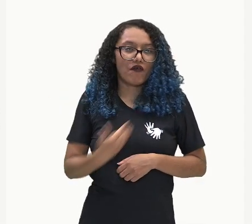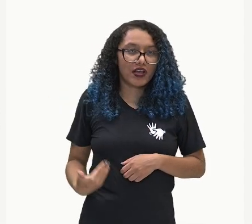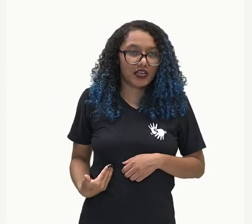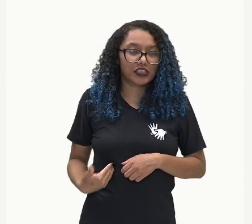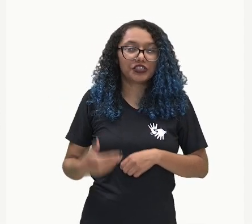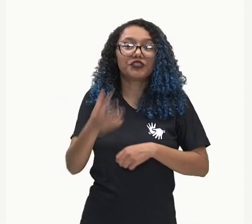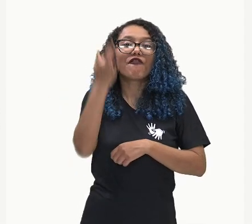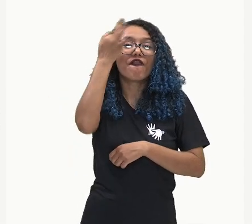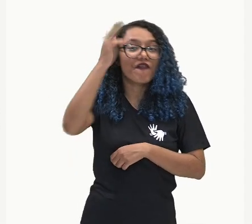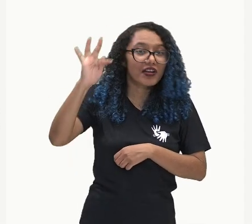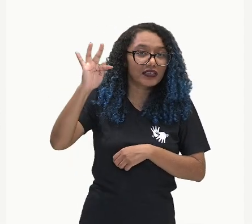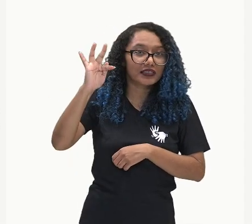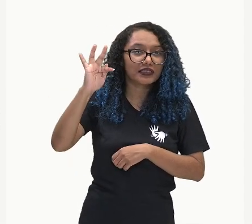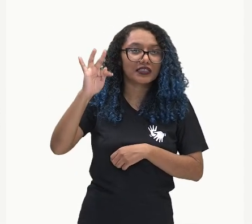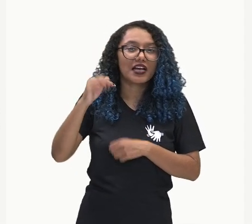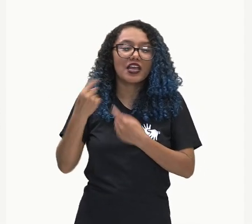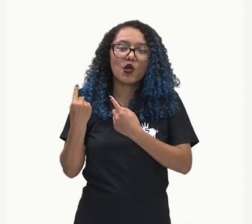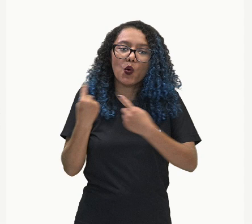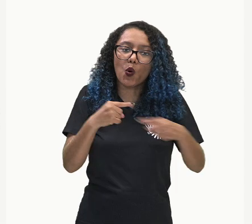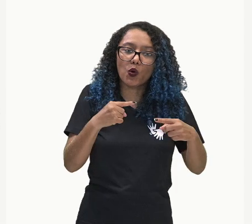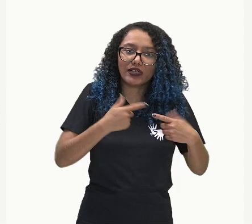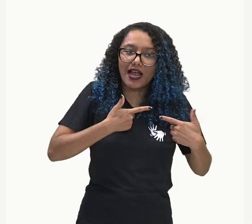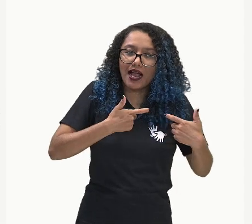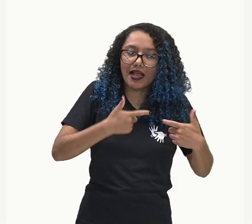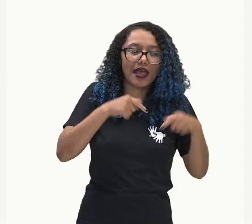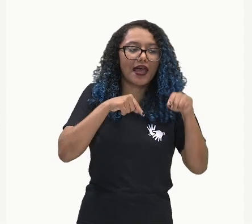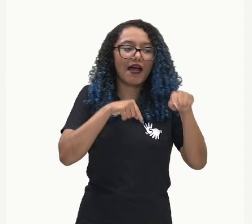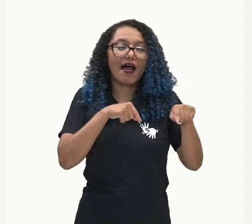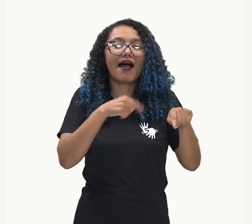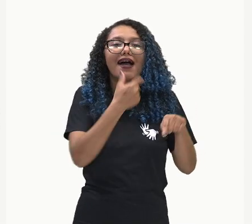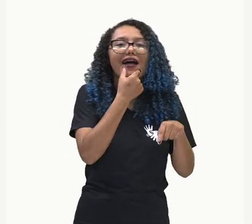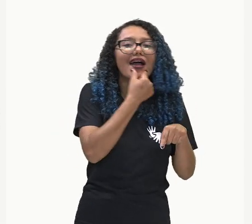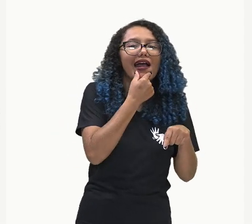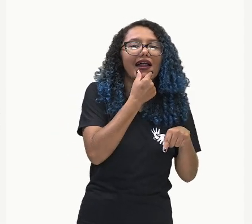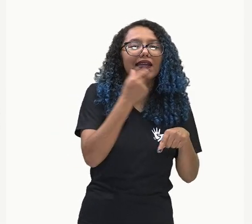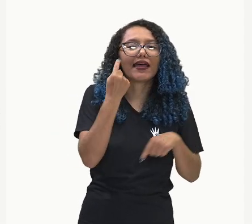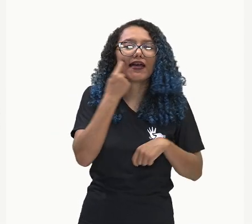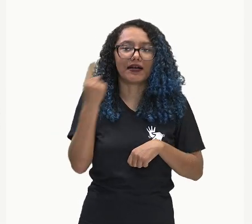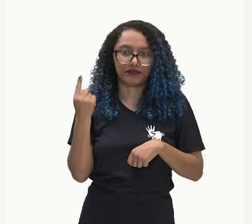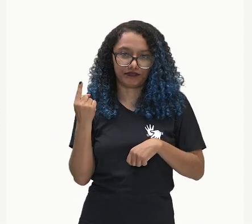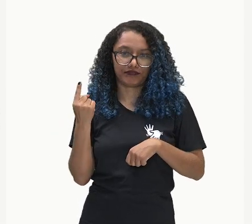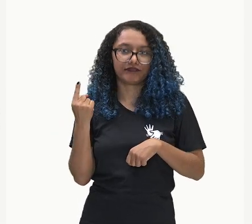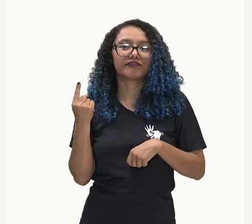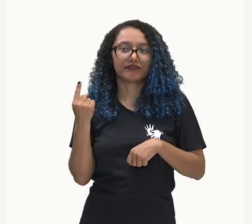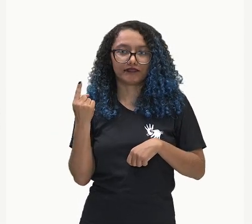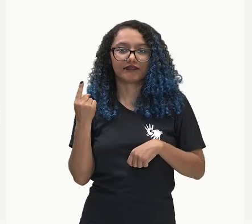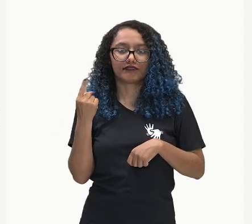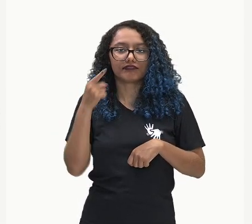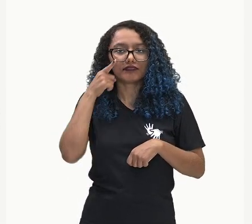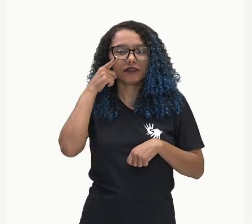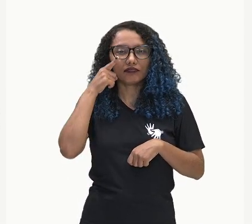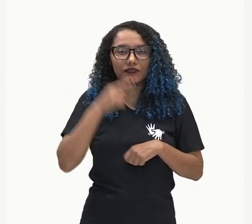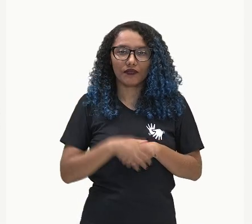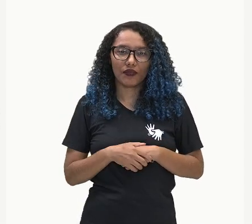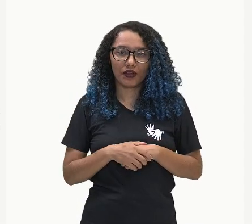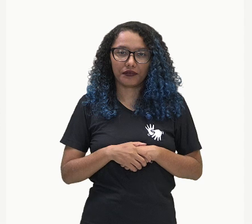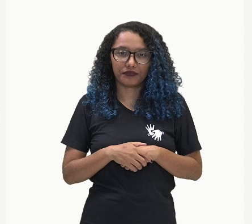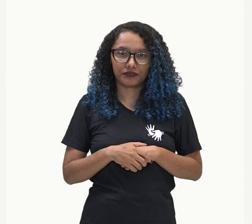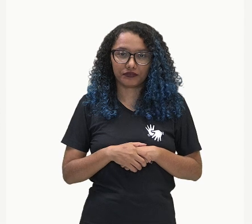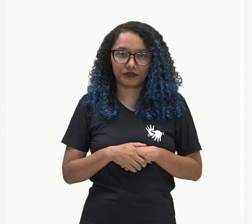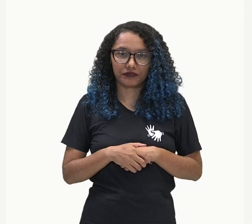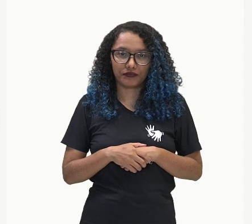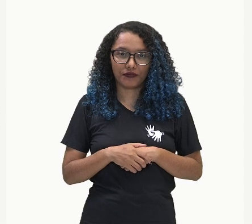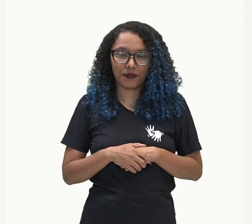com a Inglaterra, a Grã-Bretanha aqui, tá, gente? Essa região aqui. A Grã-Bretanha, Inglaterra, vamos pegar a Inglaterra, tá,